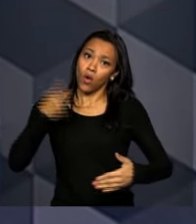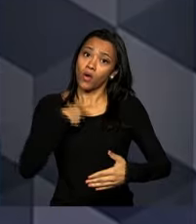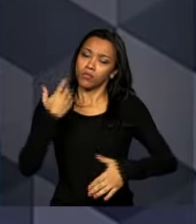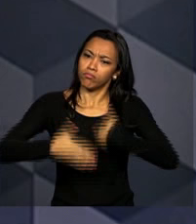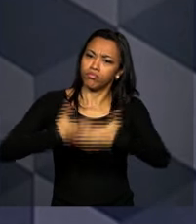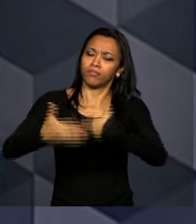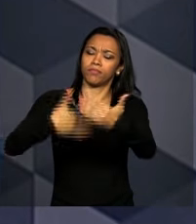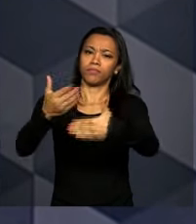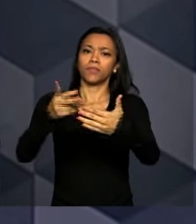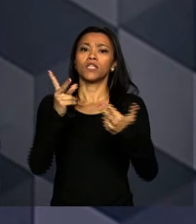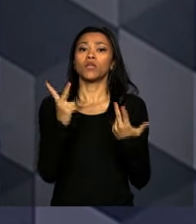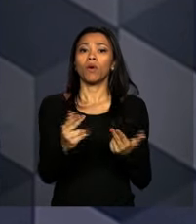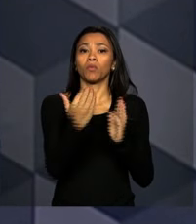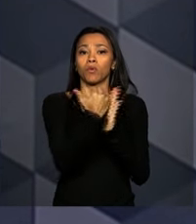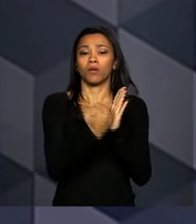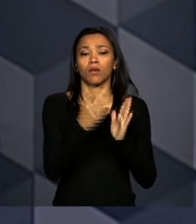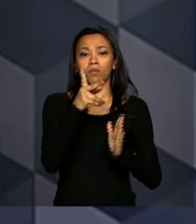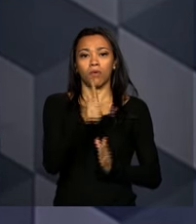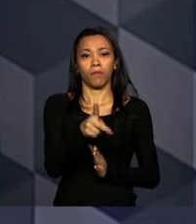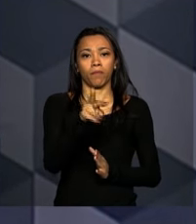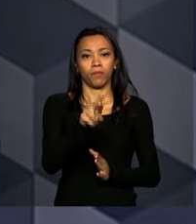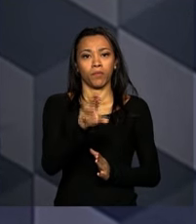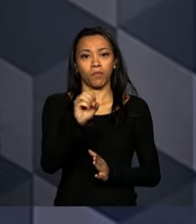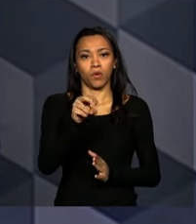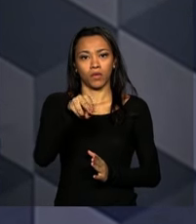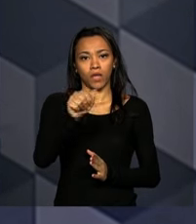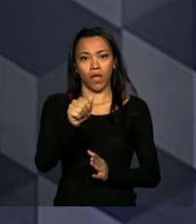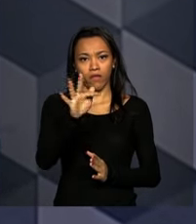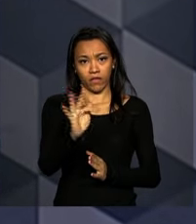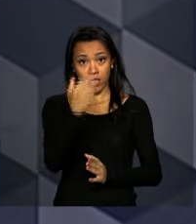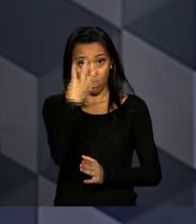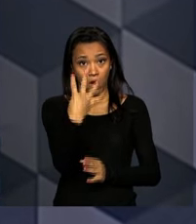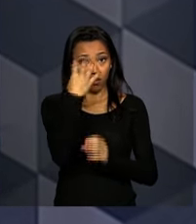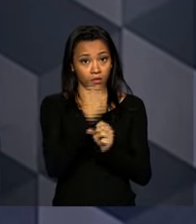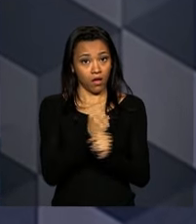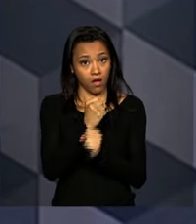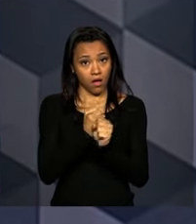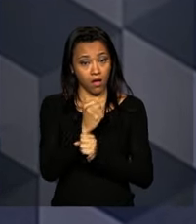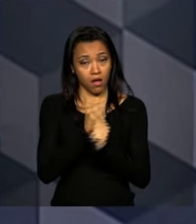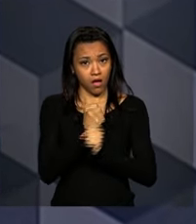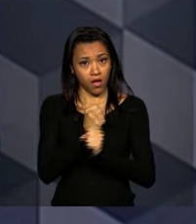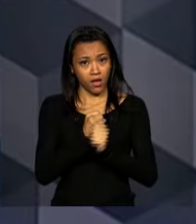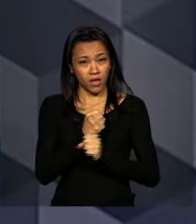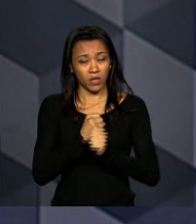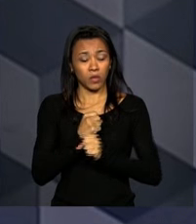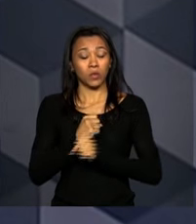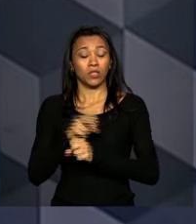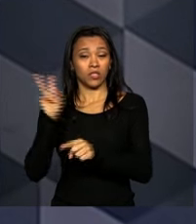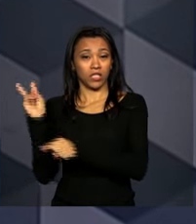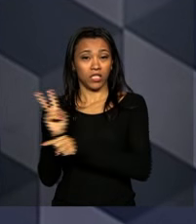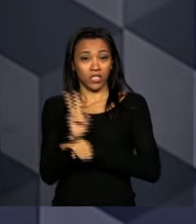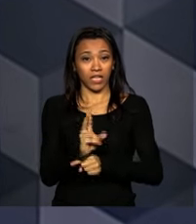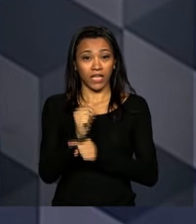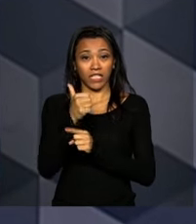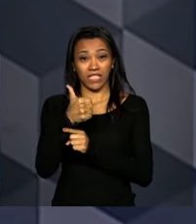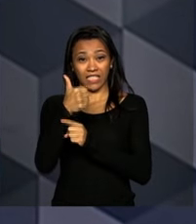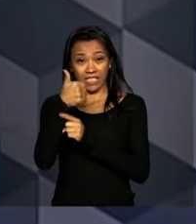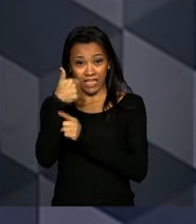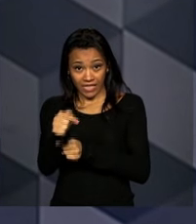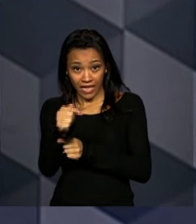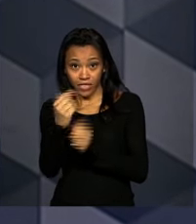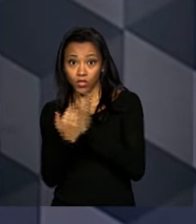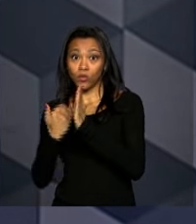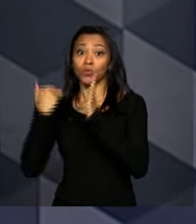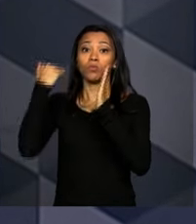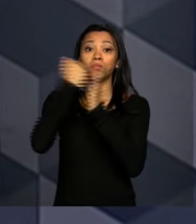crescemos no Pronaf também, porque em 4 anos nós saímos de uma carteira de crédito de 17 bilhões para uma carteira próxima